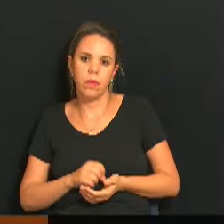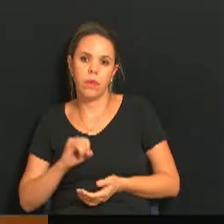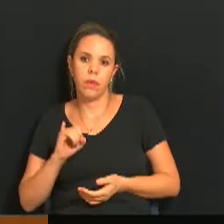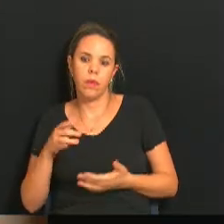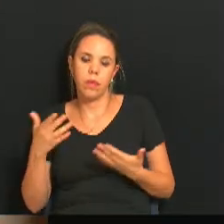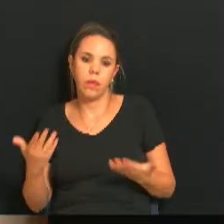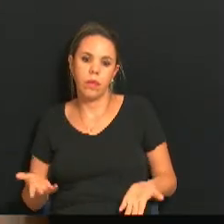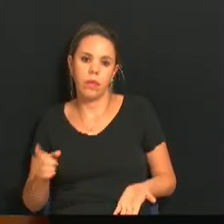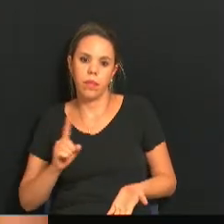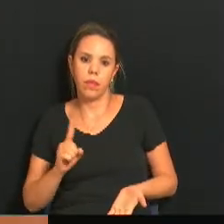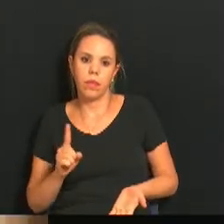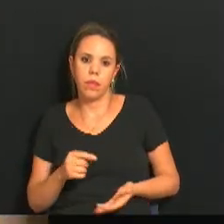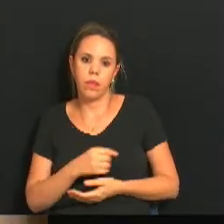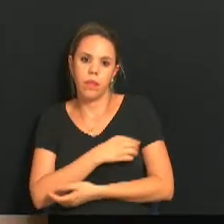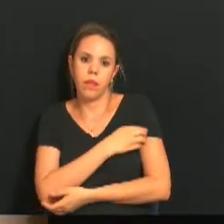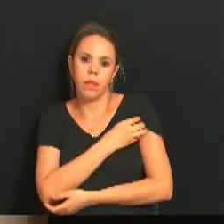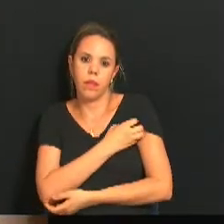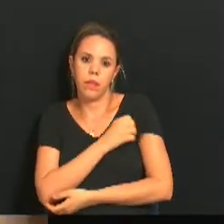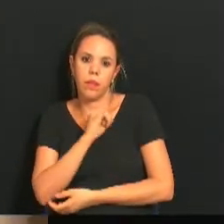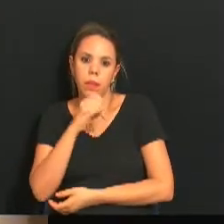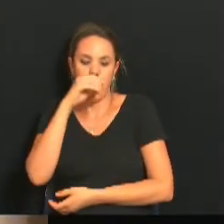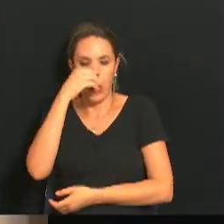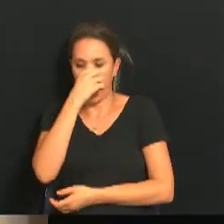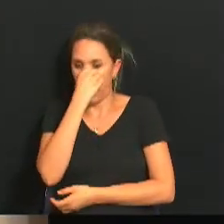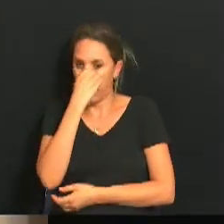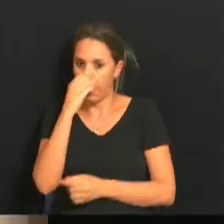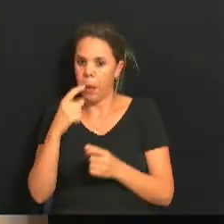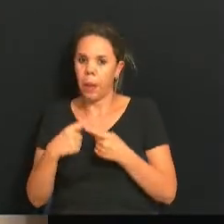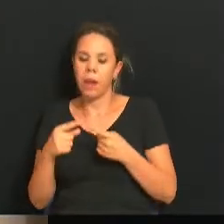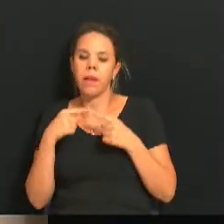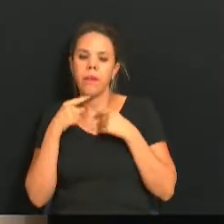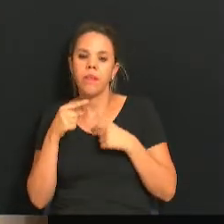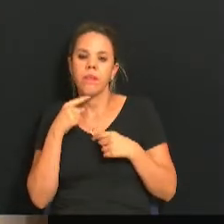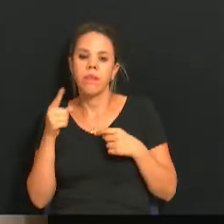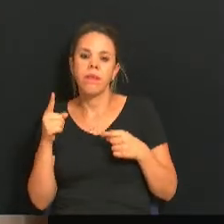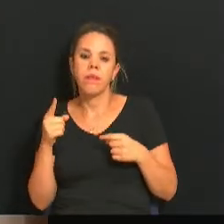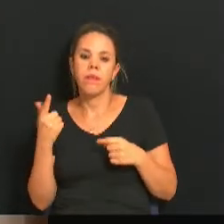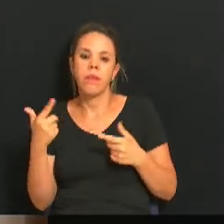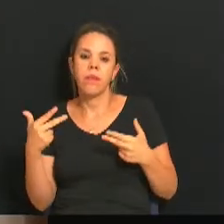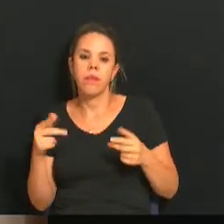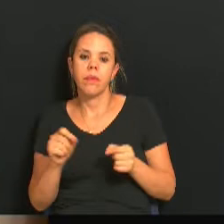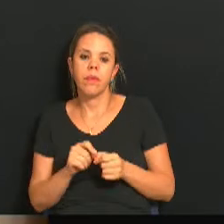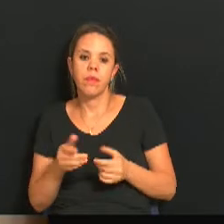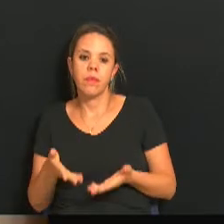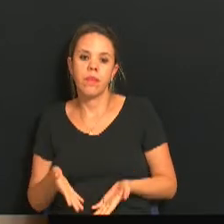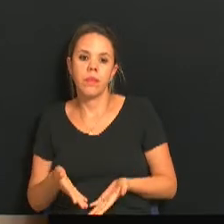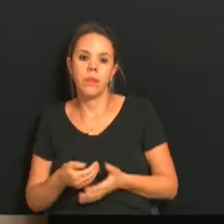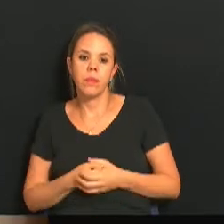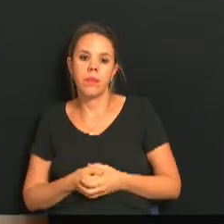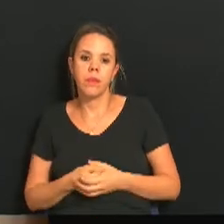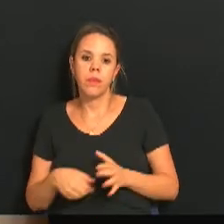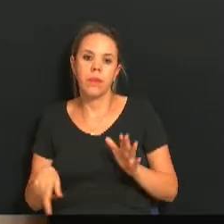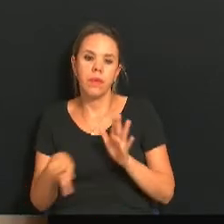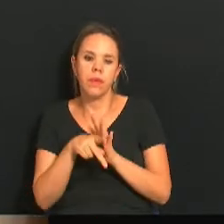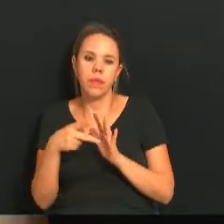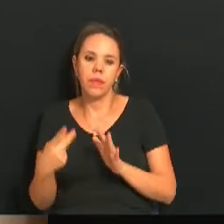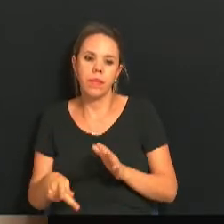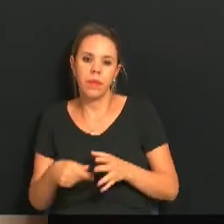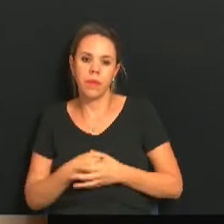ou não e sim se permite faço algum questionamento tem outras coisas também aqui da própria